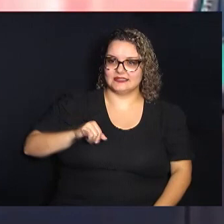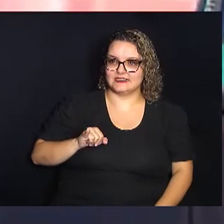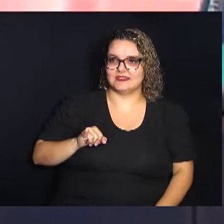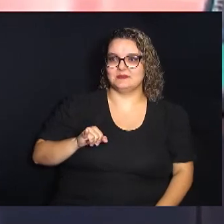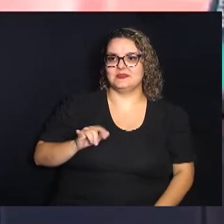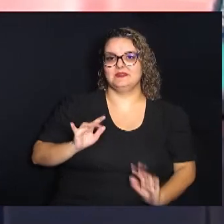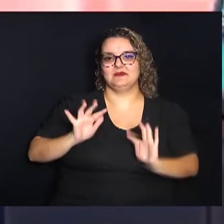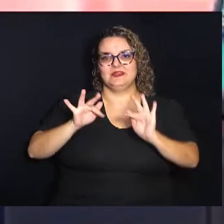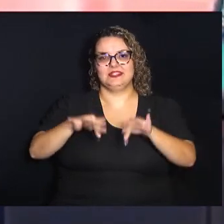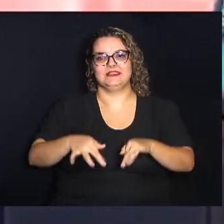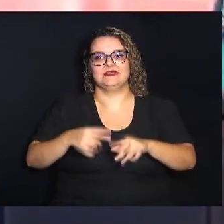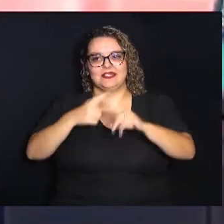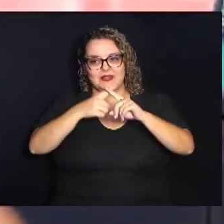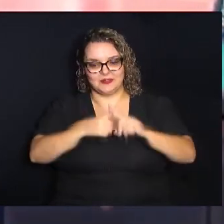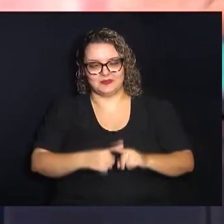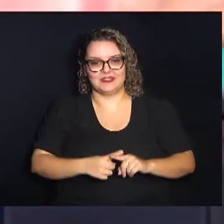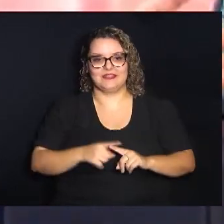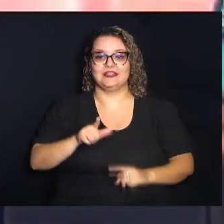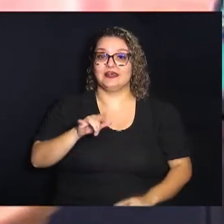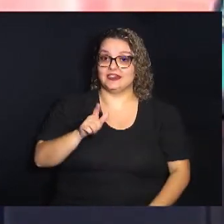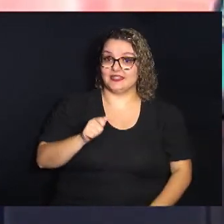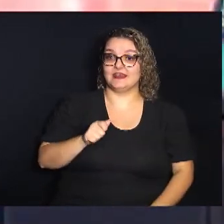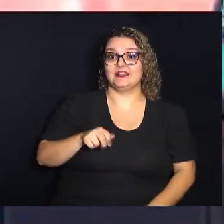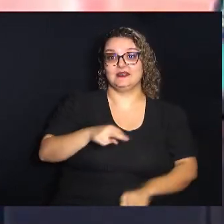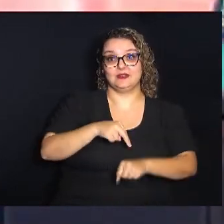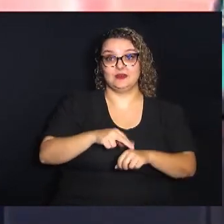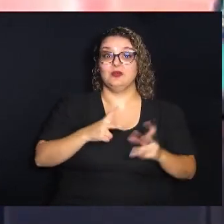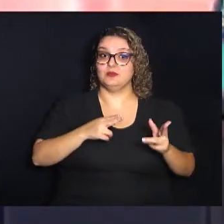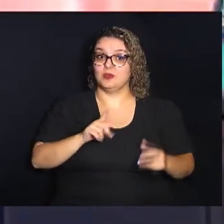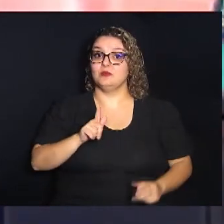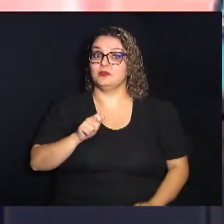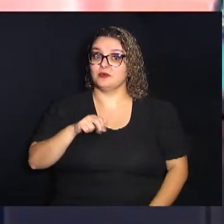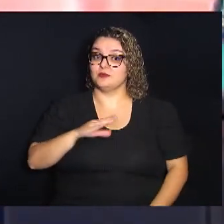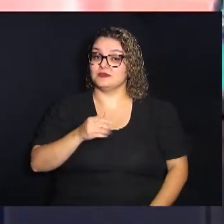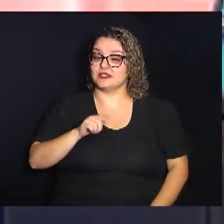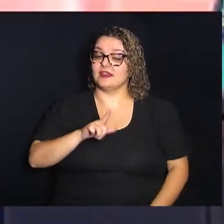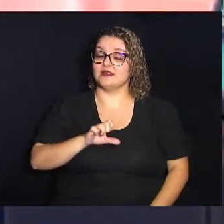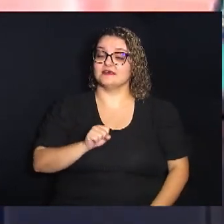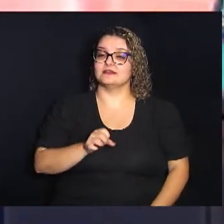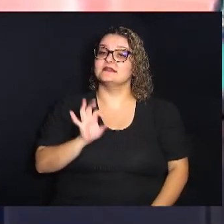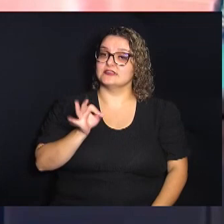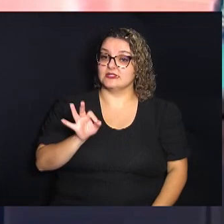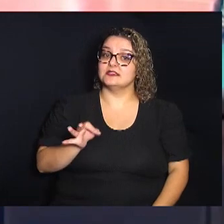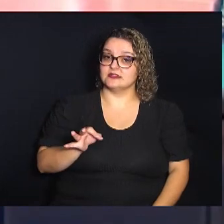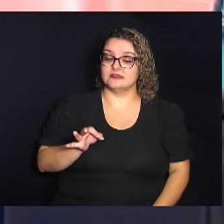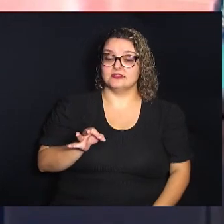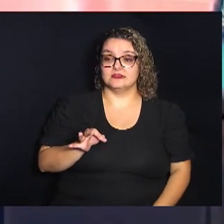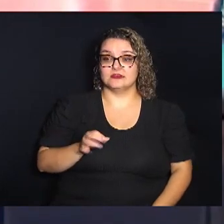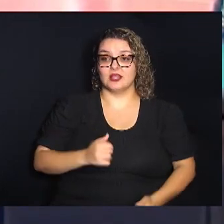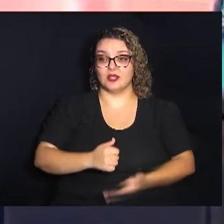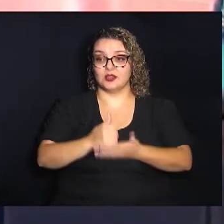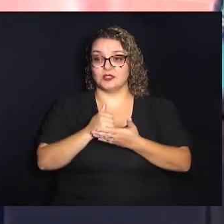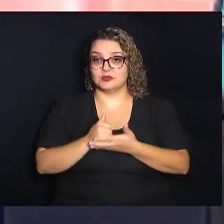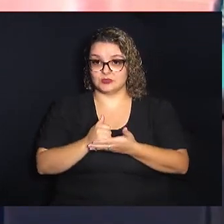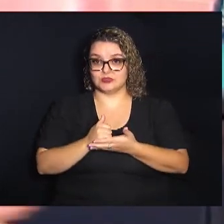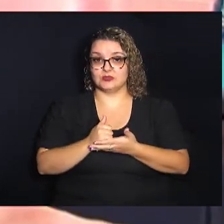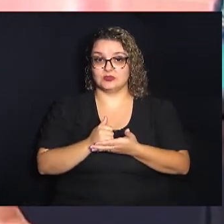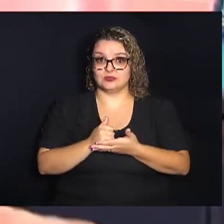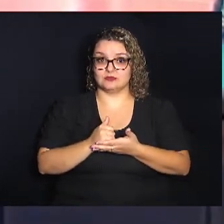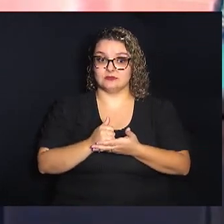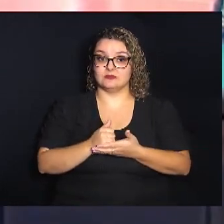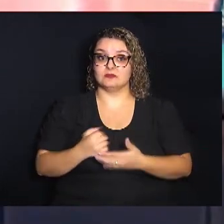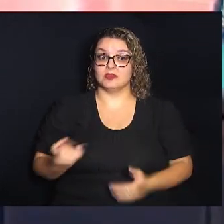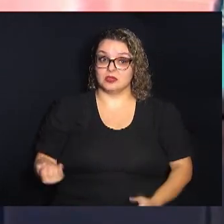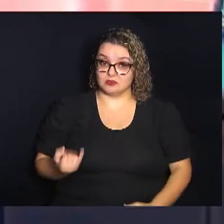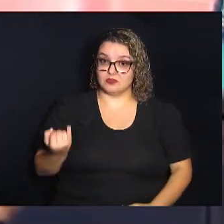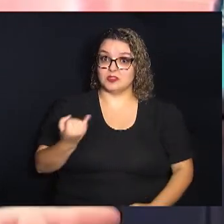da competição da Liga Nacional. Como disse o Gonçalves, certamente, não é? É um título com uma expressão nacional para